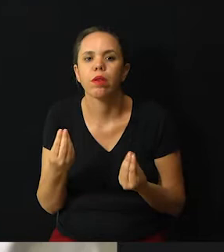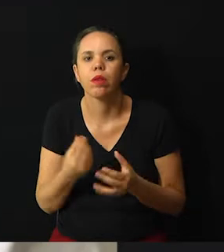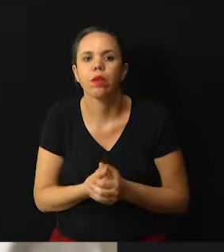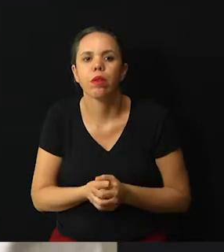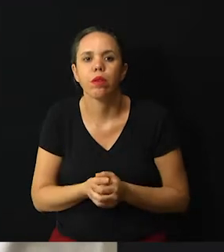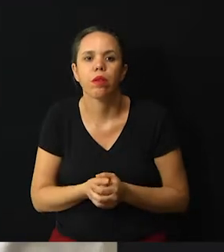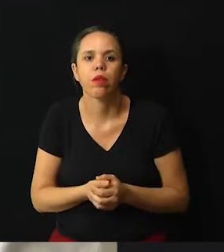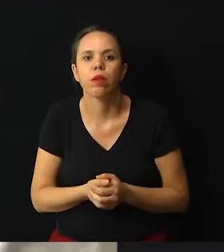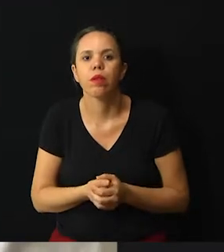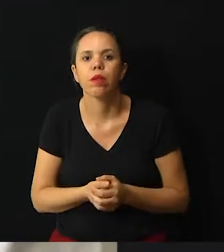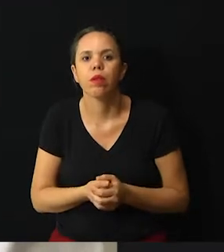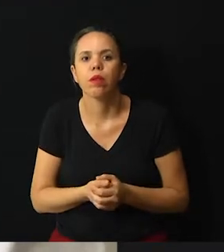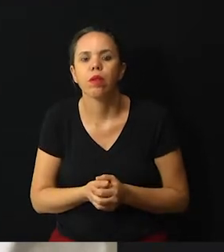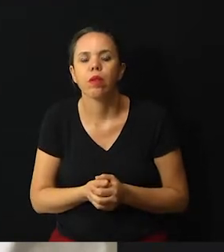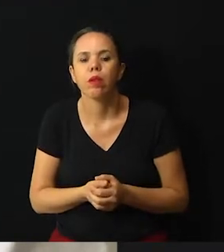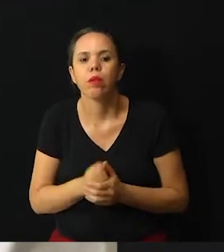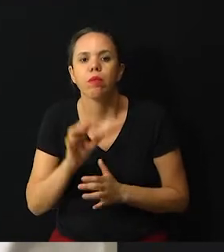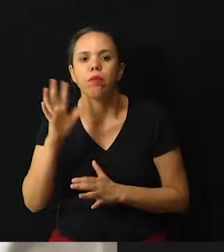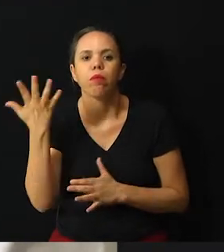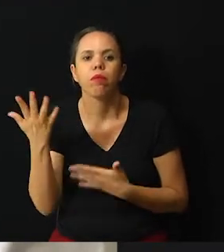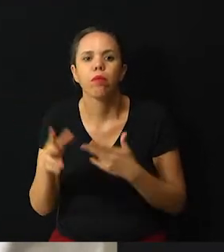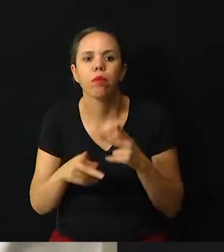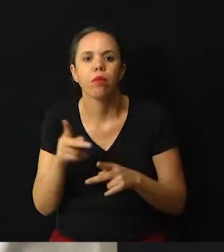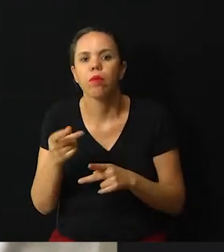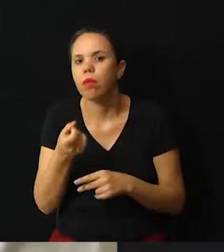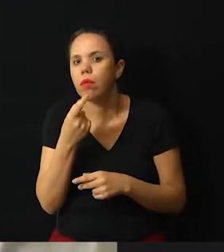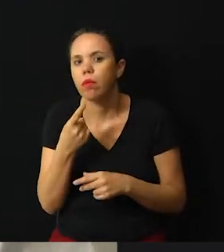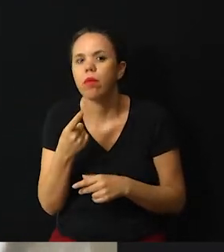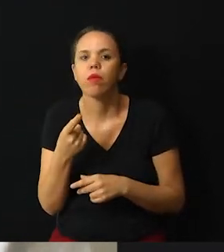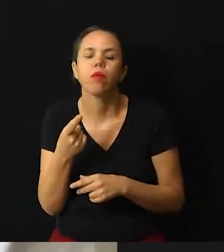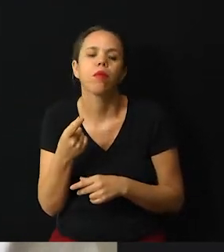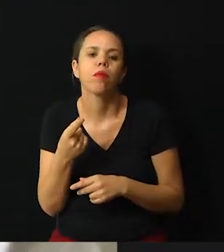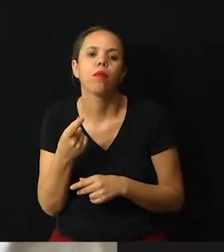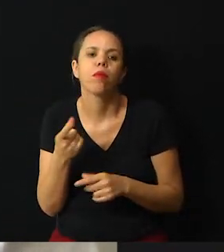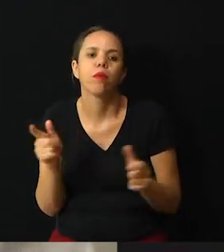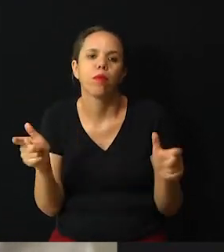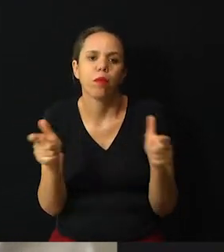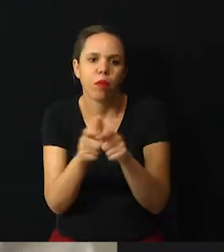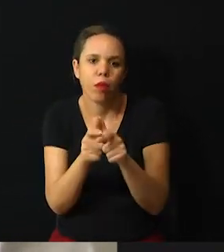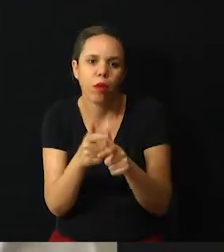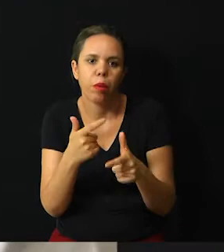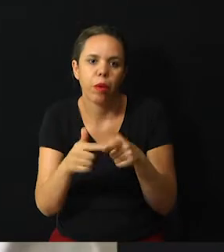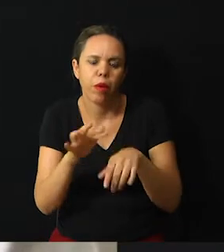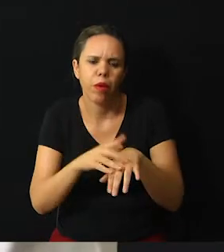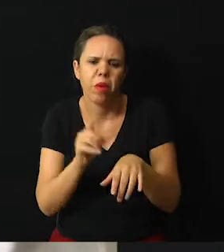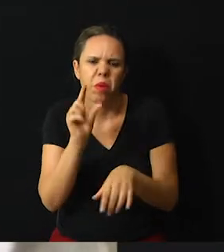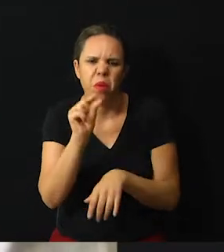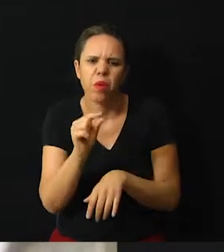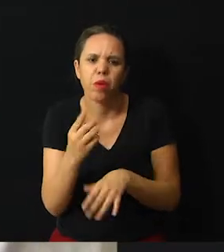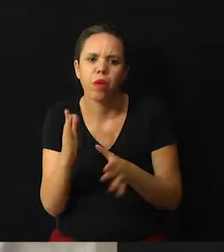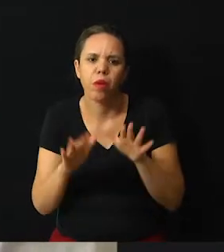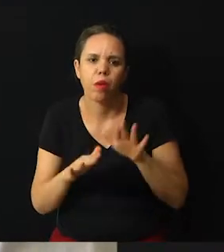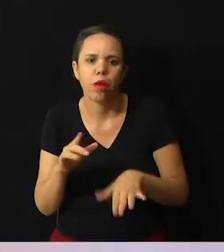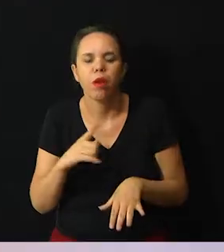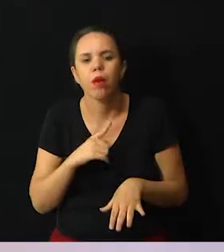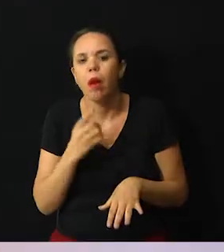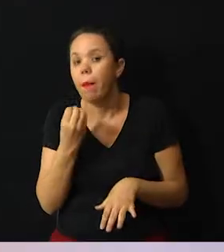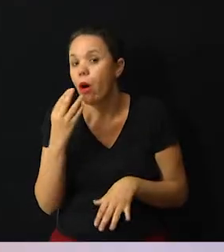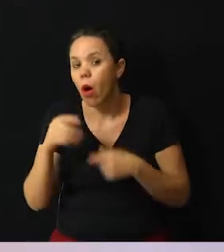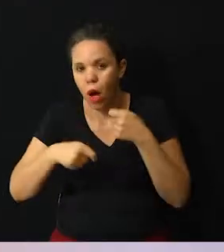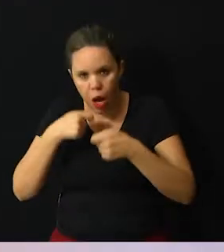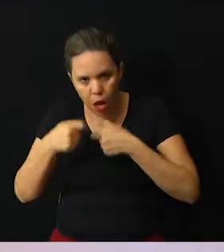do paciente e, eventualmente, com o uso dos imunossupressores, o paciente pode ter uma redução da sua imunidade, mas é coisa mínima isso aí. Você tendo